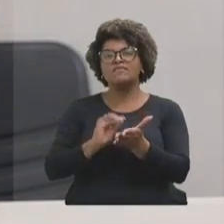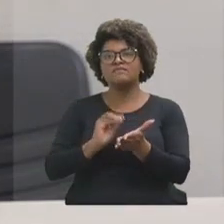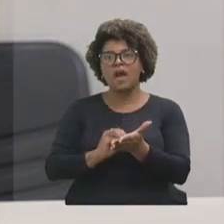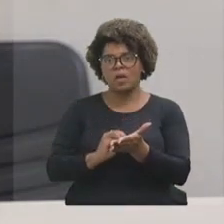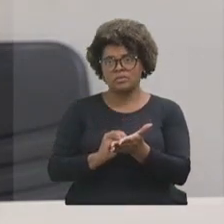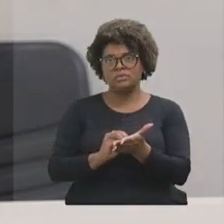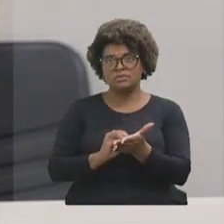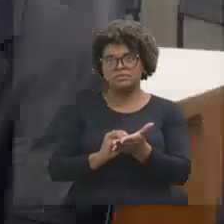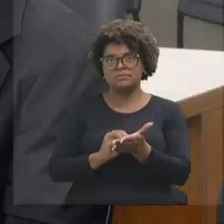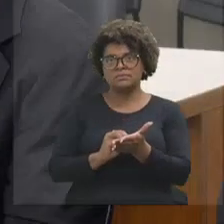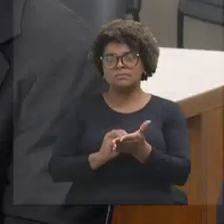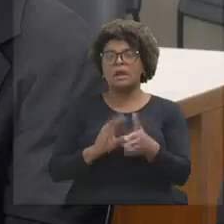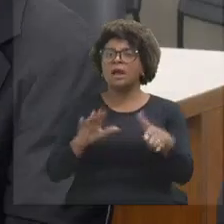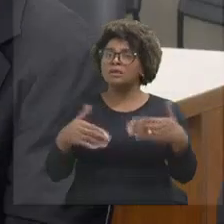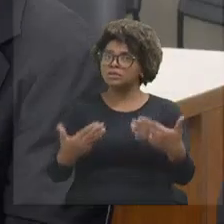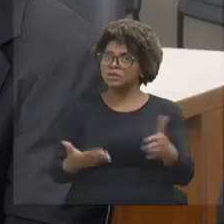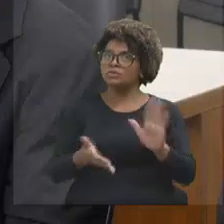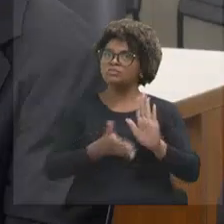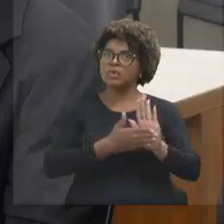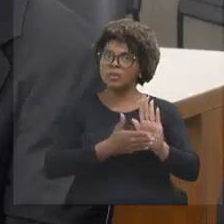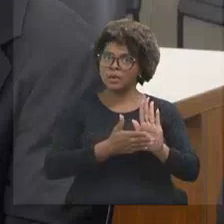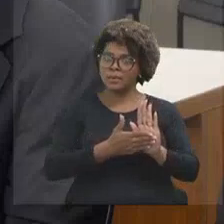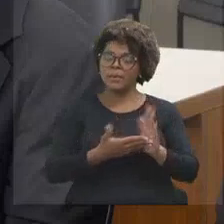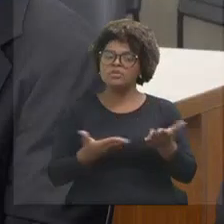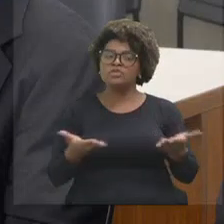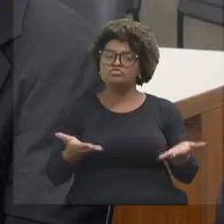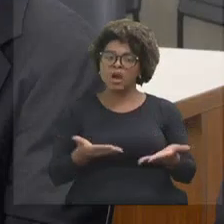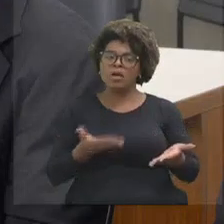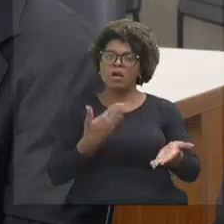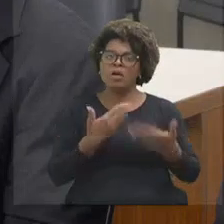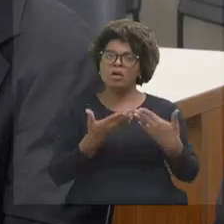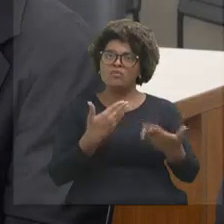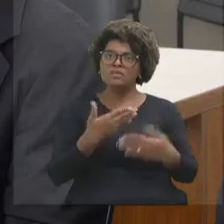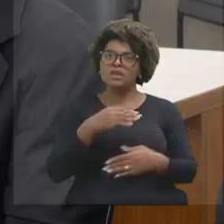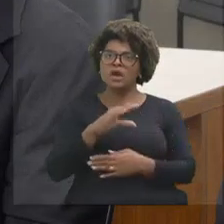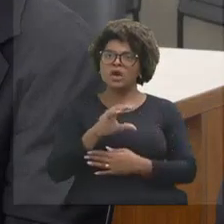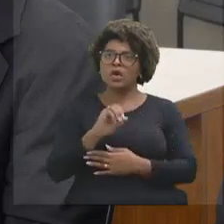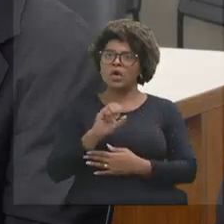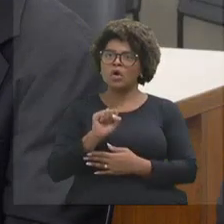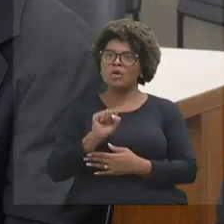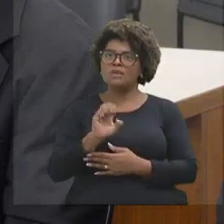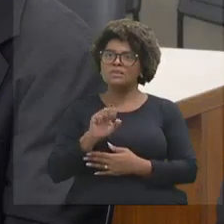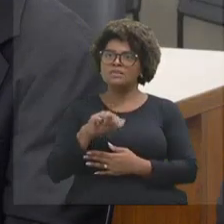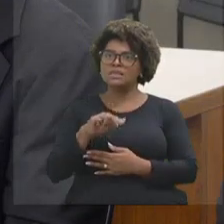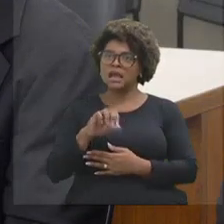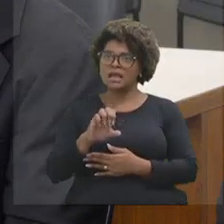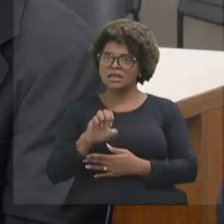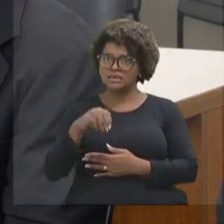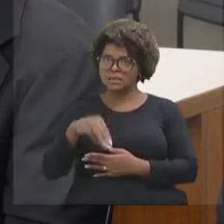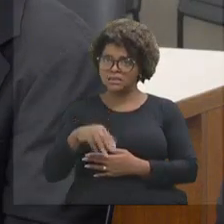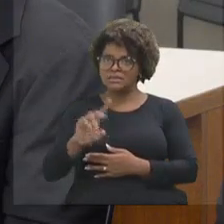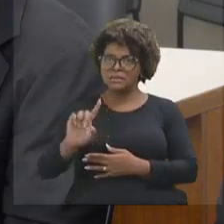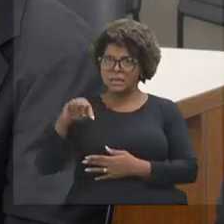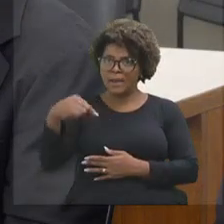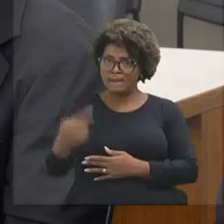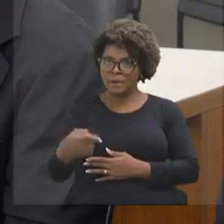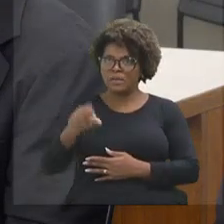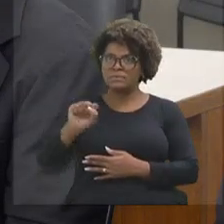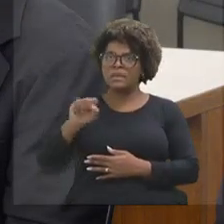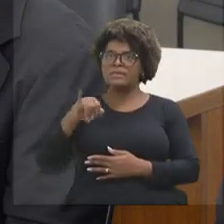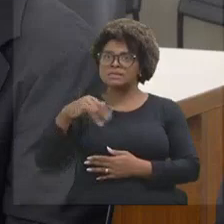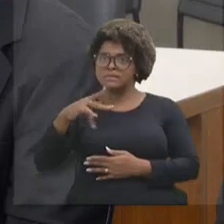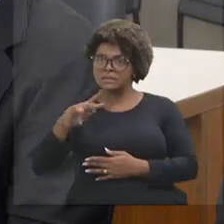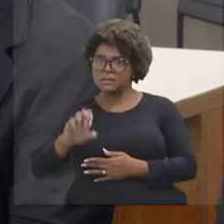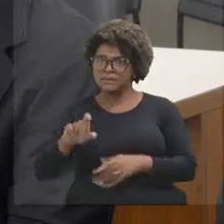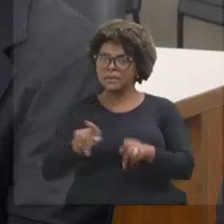então isso será discutido agora junto com e iremos levar isso para a próxima cib em relação ao Hospital Universitário de